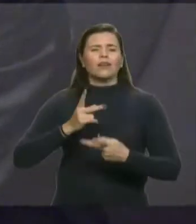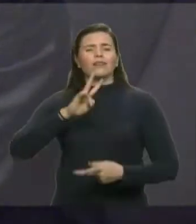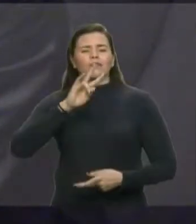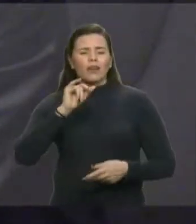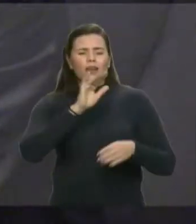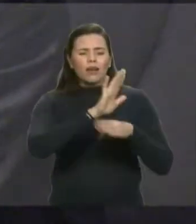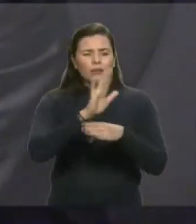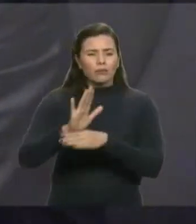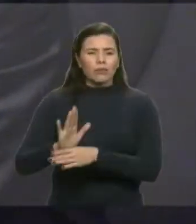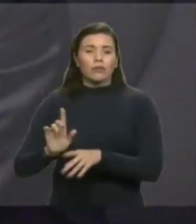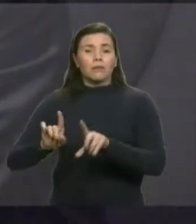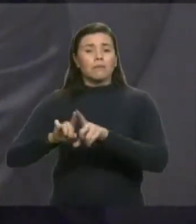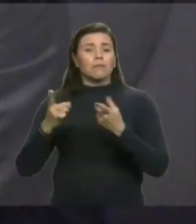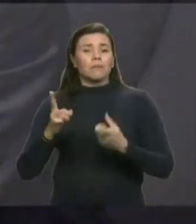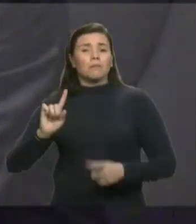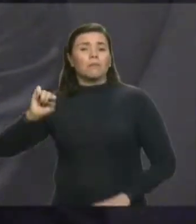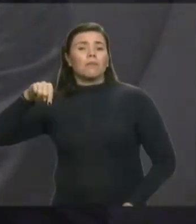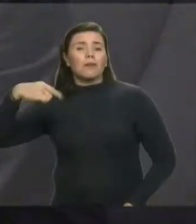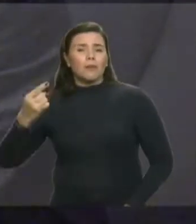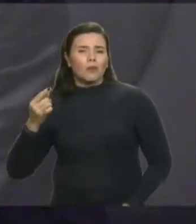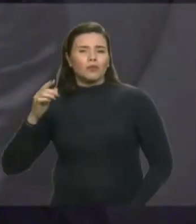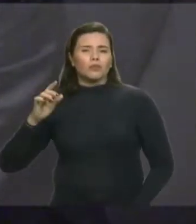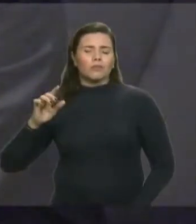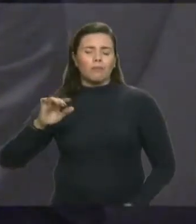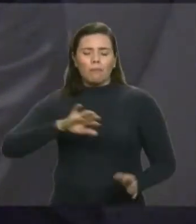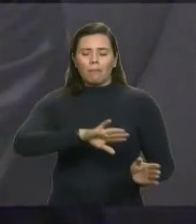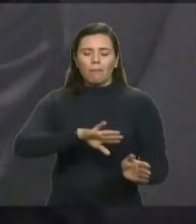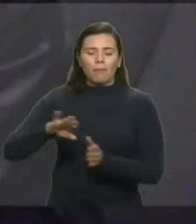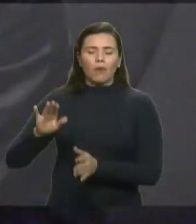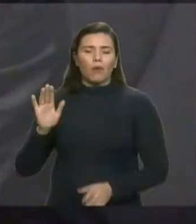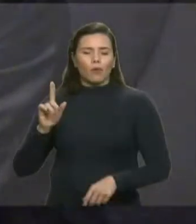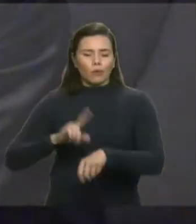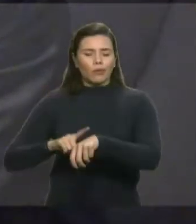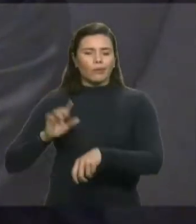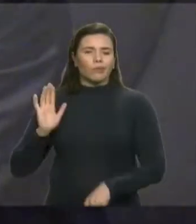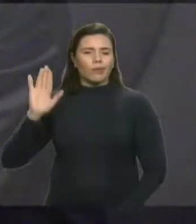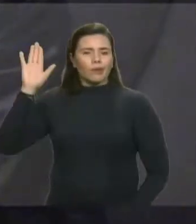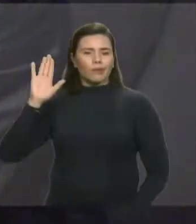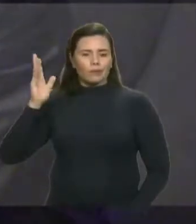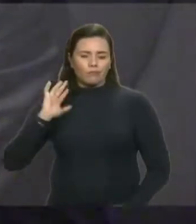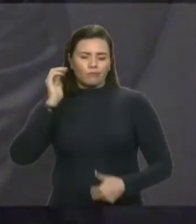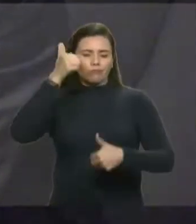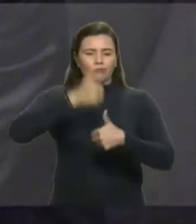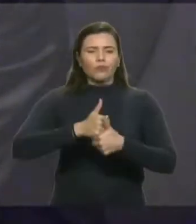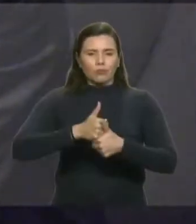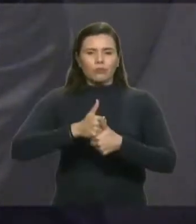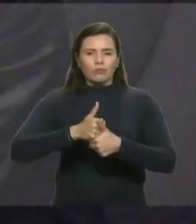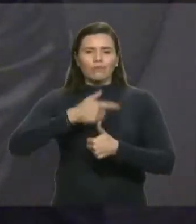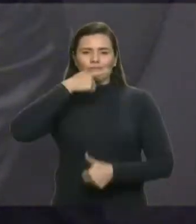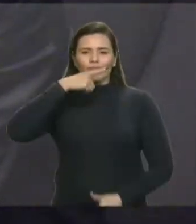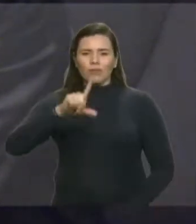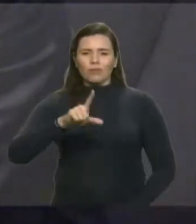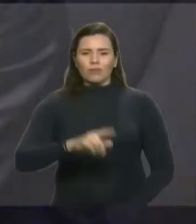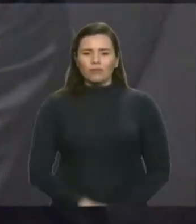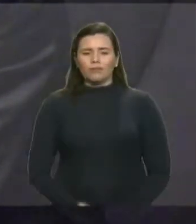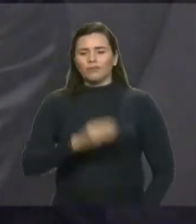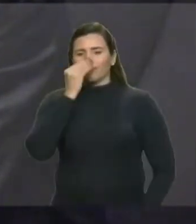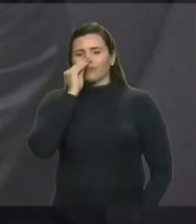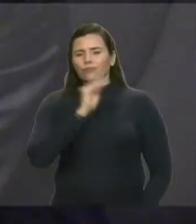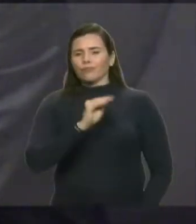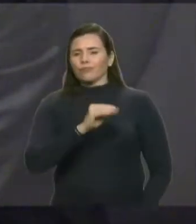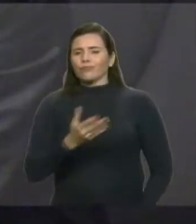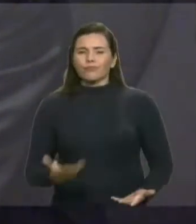depois que assumem, esse problema vira um problema secundário. Agora mesmo, há 30 dias